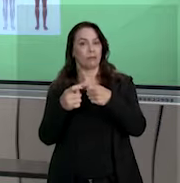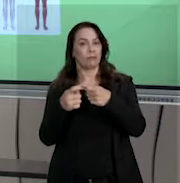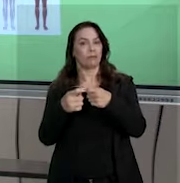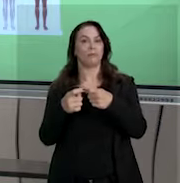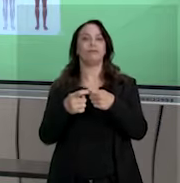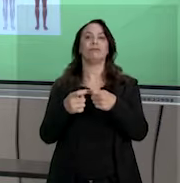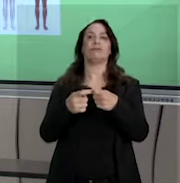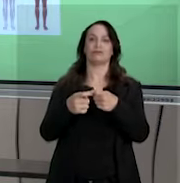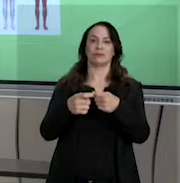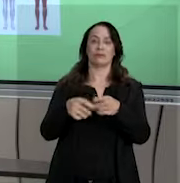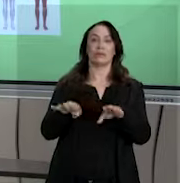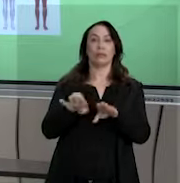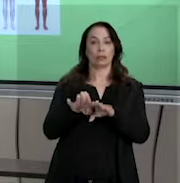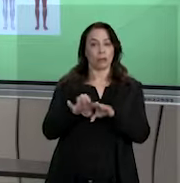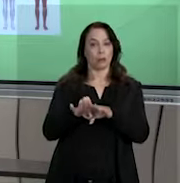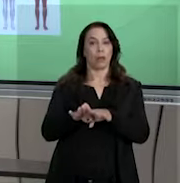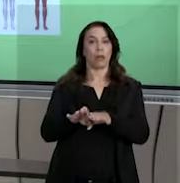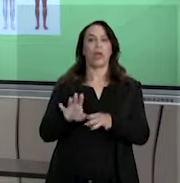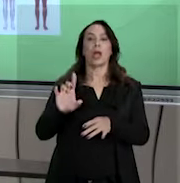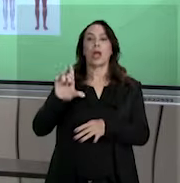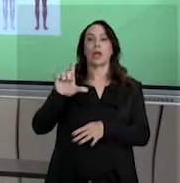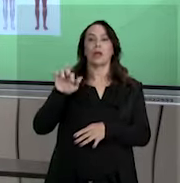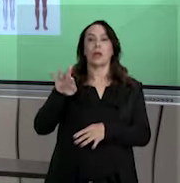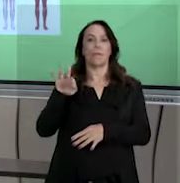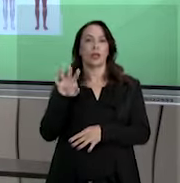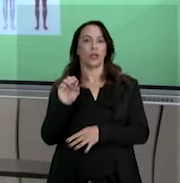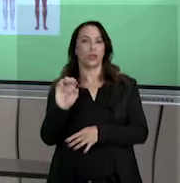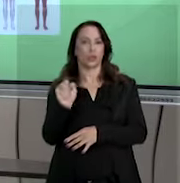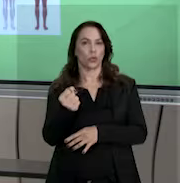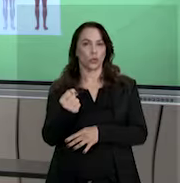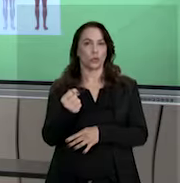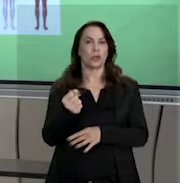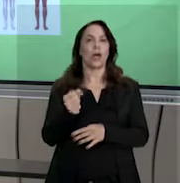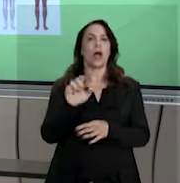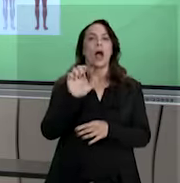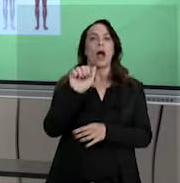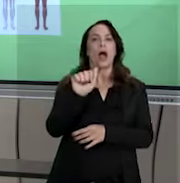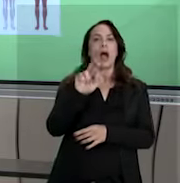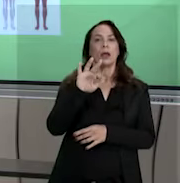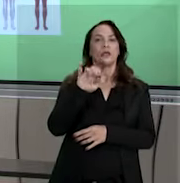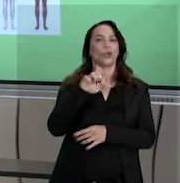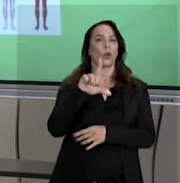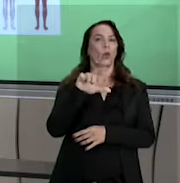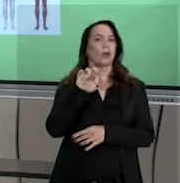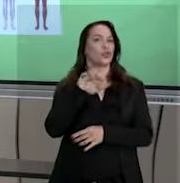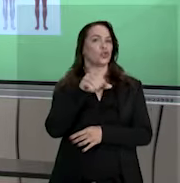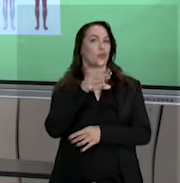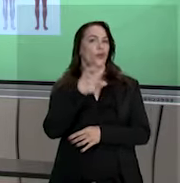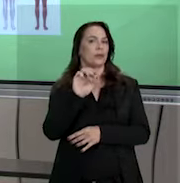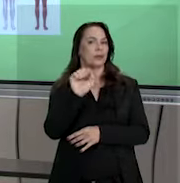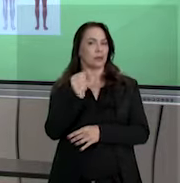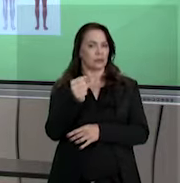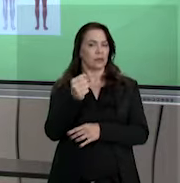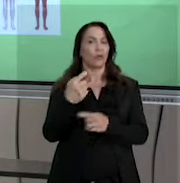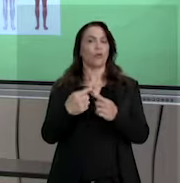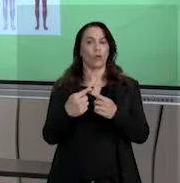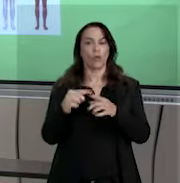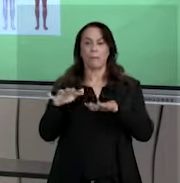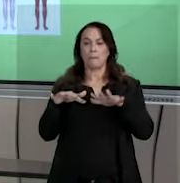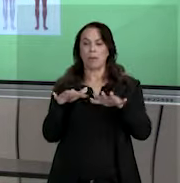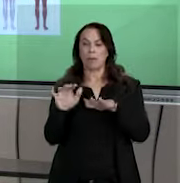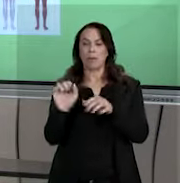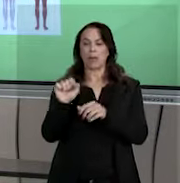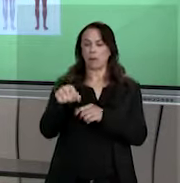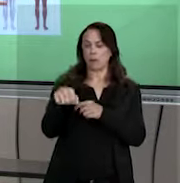dos ligamentos e articulações, para que ocorra o quê? Todos os movimentos do nosso corpo. Se eu faço qualquer movimento com o meu